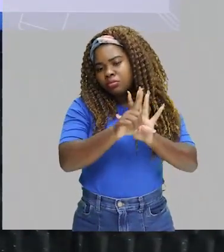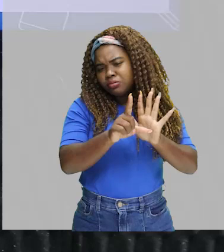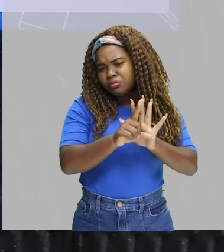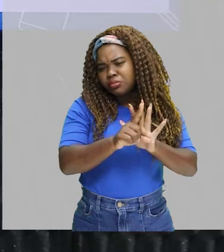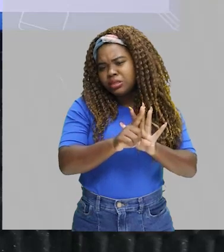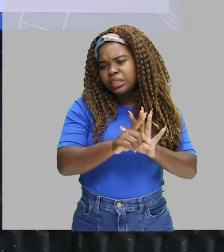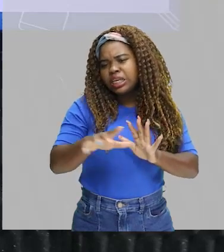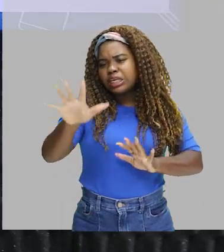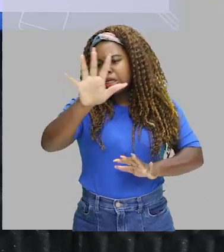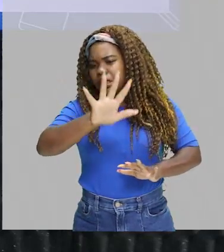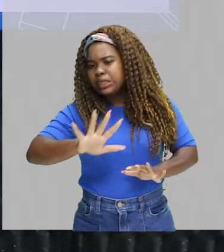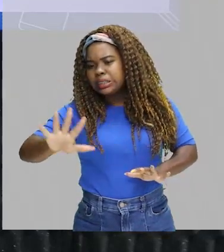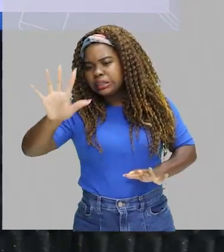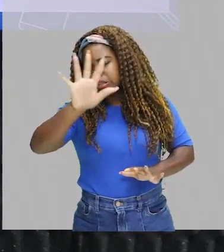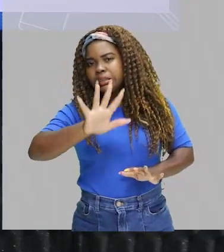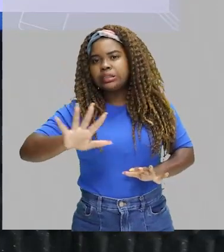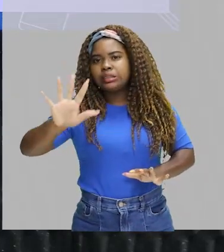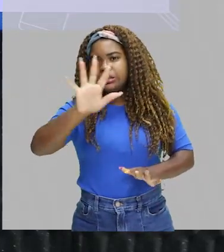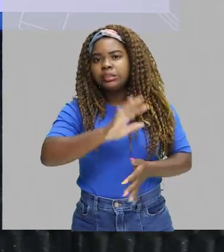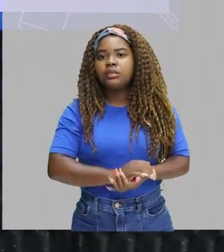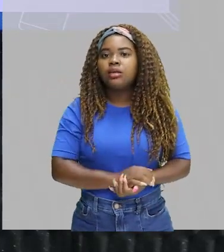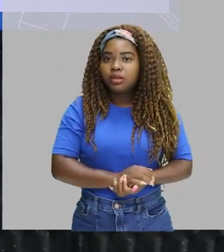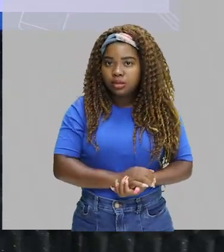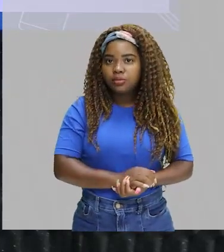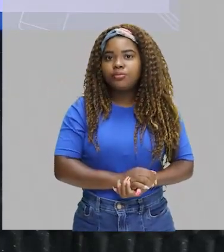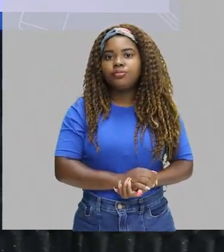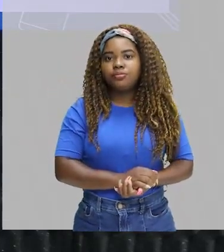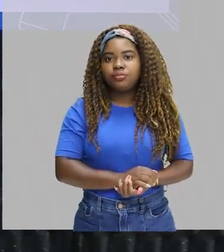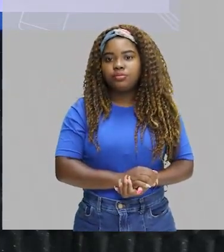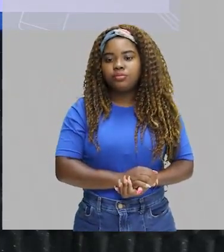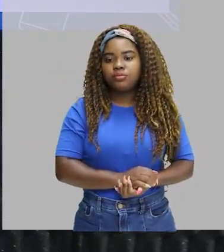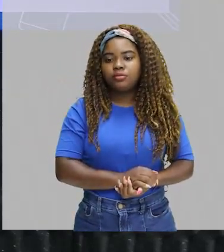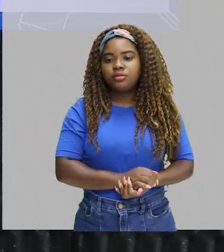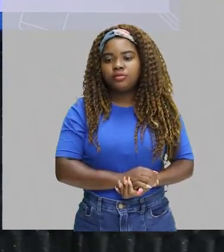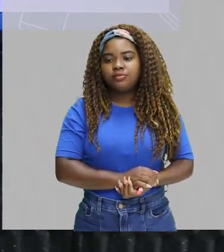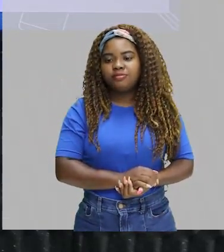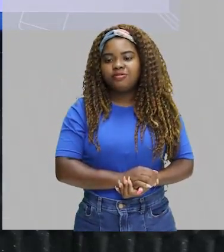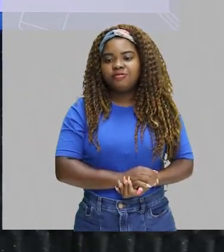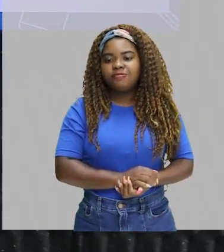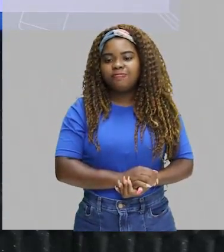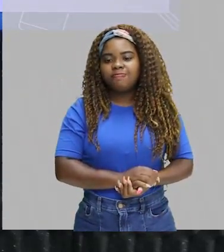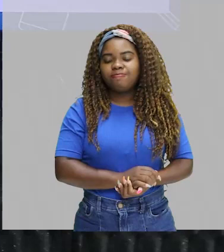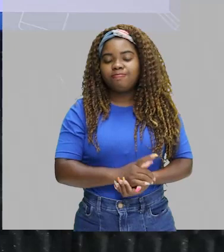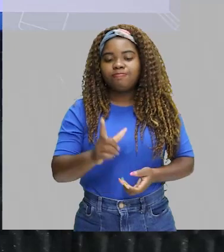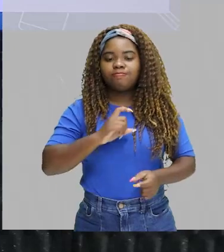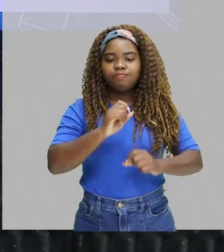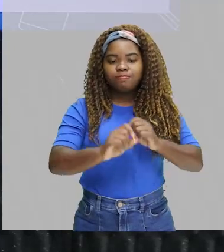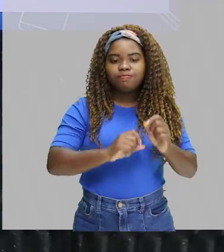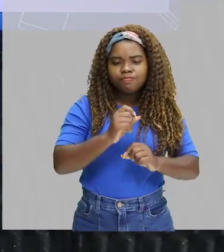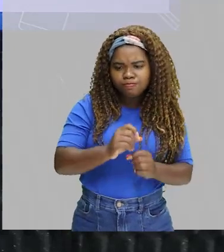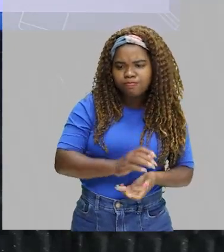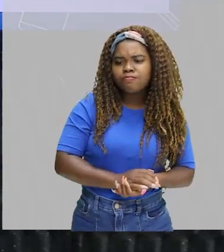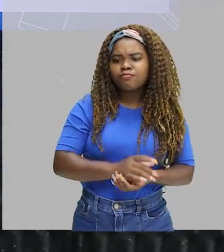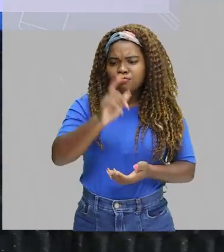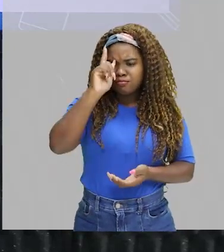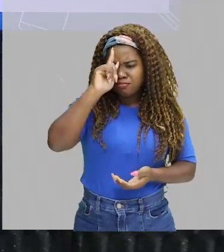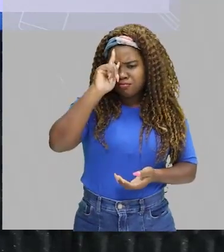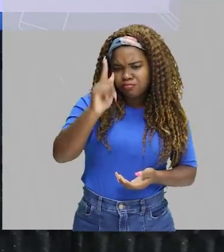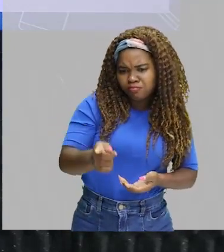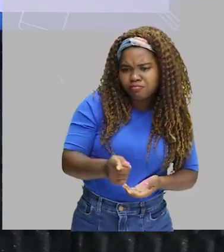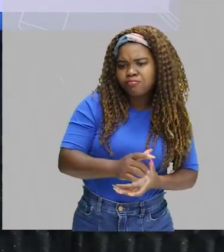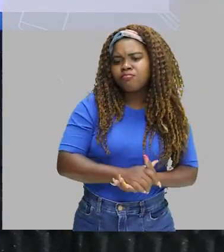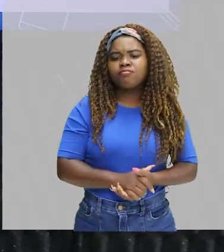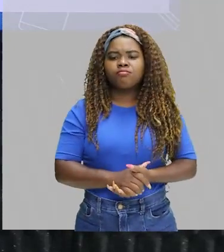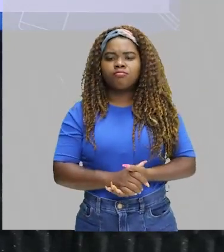universal, aplicabilidade formal, certo? Quando nós temos um texto falando sobre imperativo, sobre algo categórico,